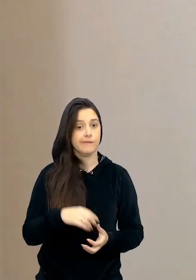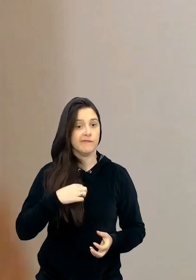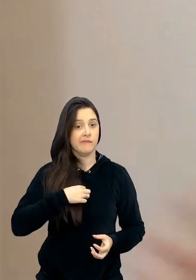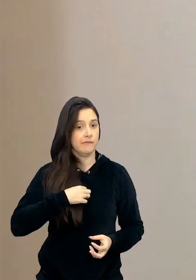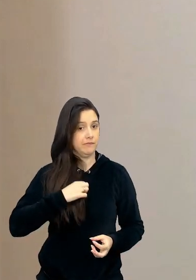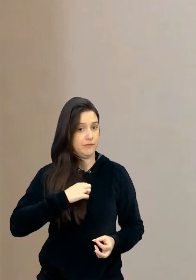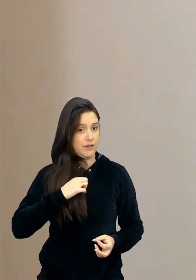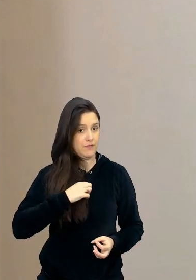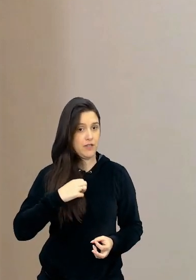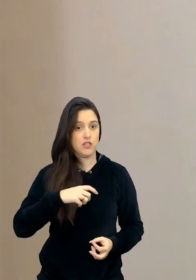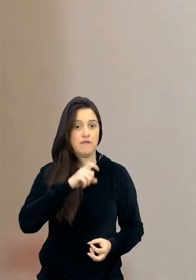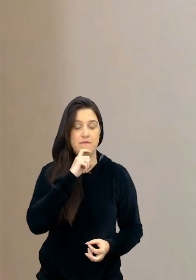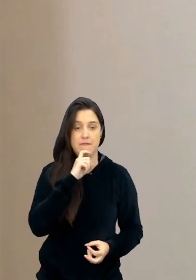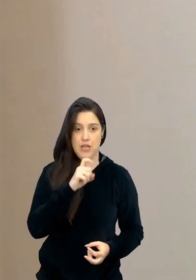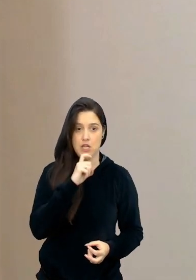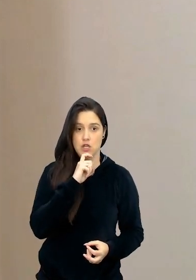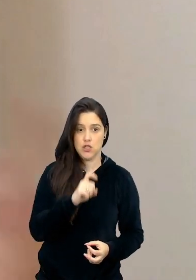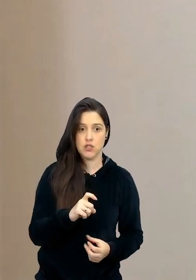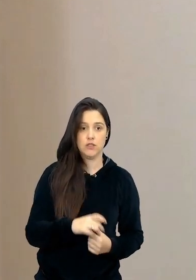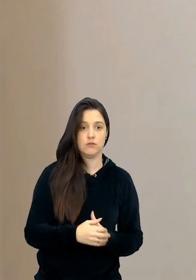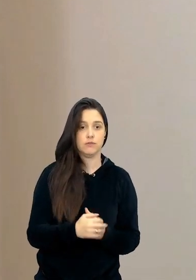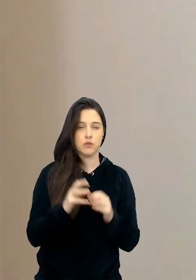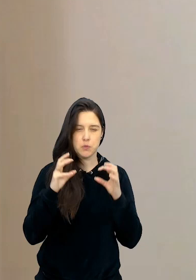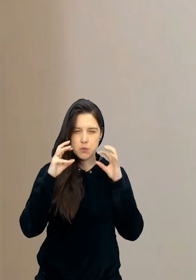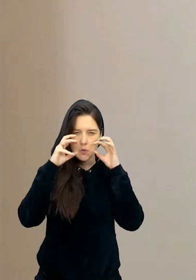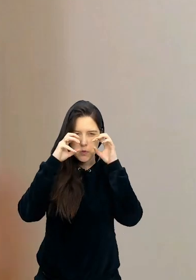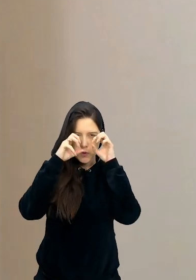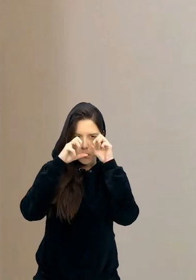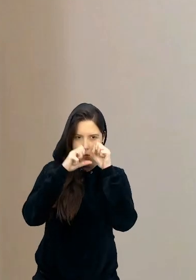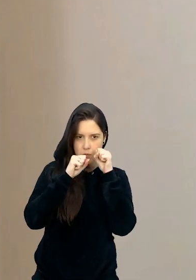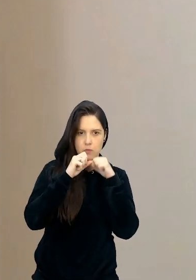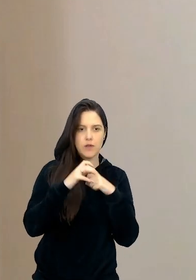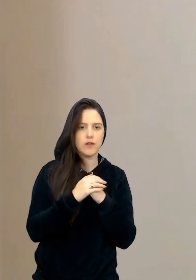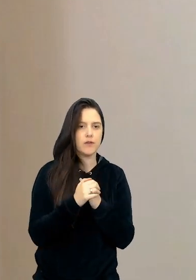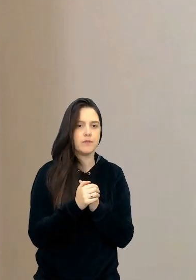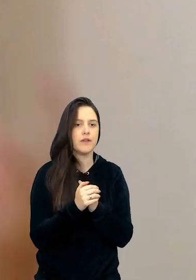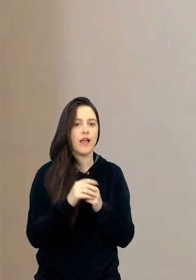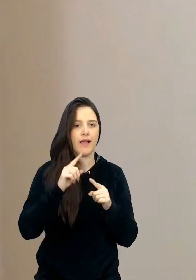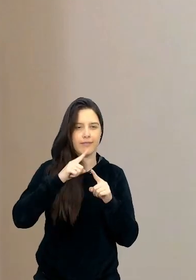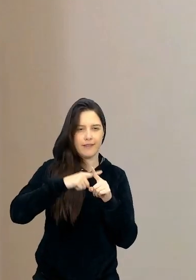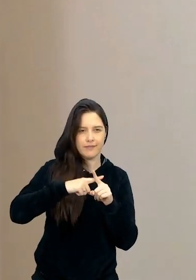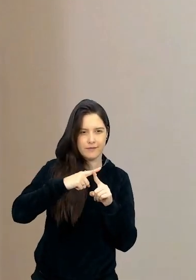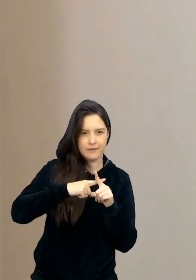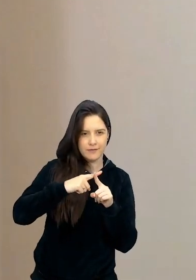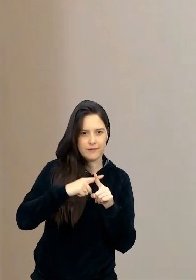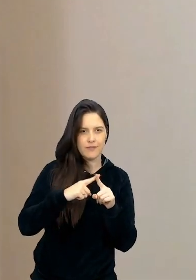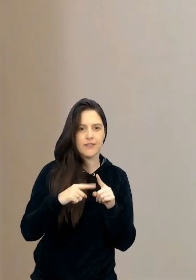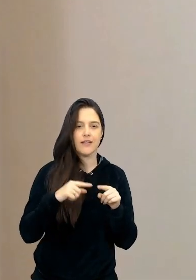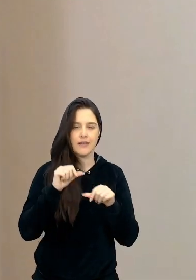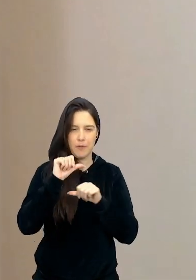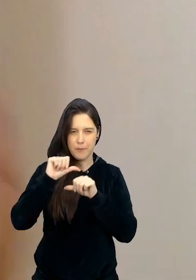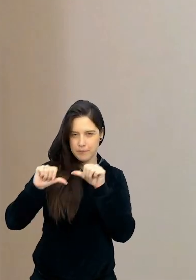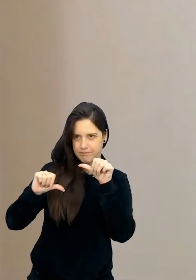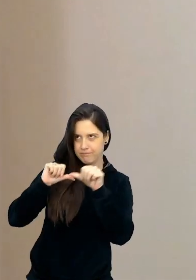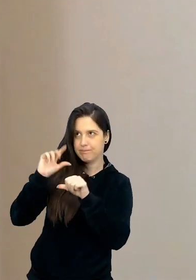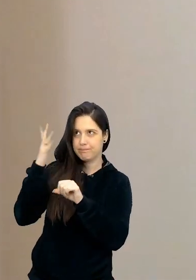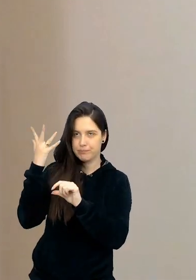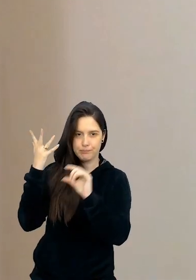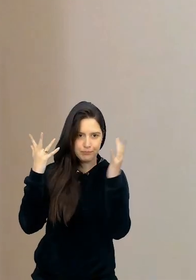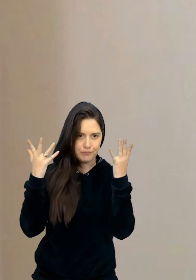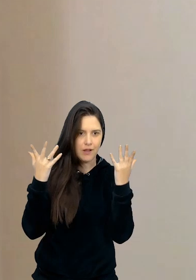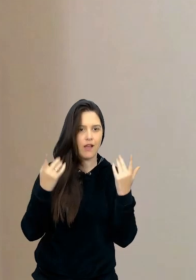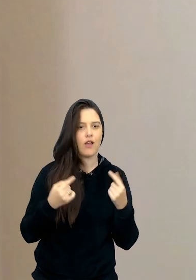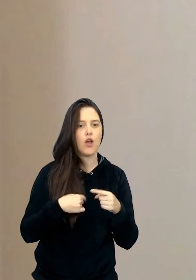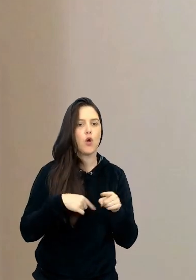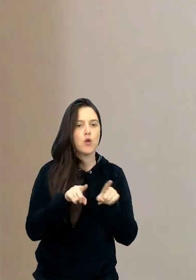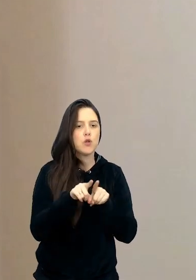uma blusa verde escura, de manga comprida, porque a temperatura deu uma mudada, tá? E eu estou com